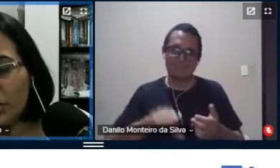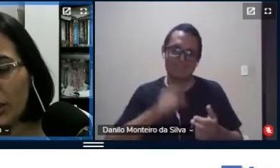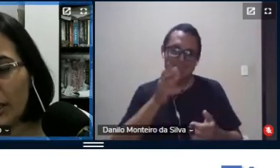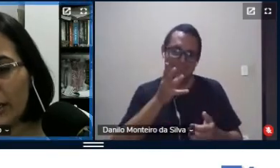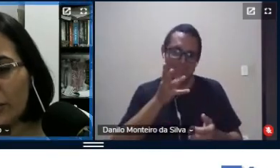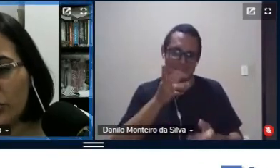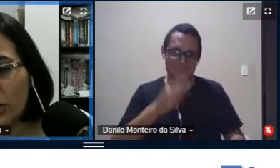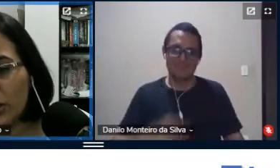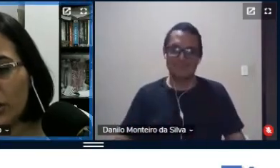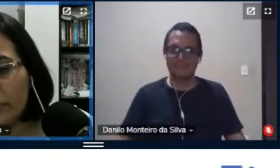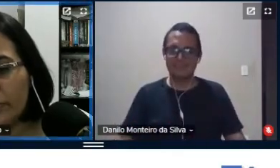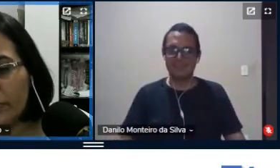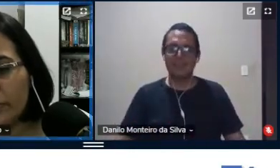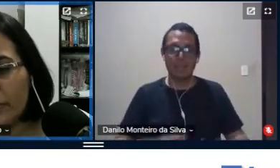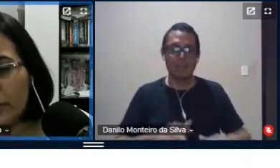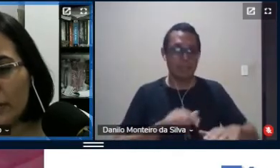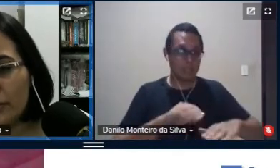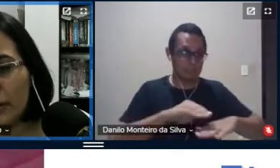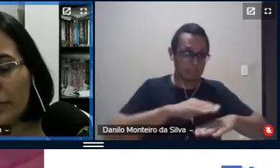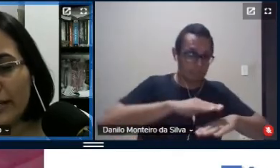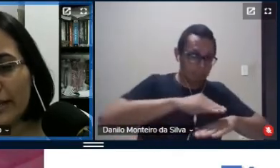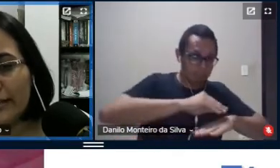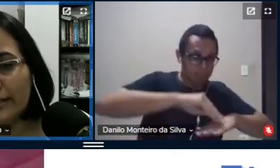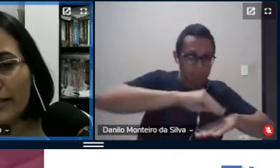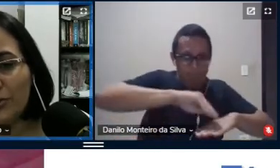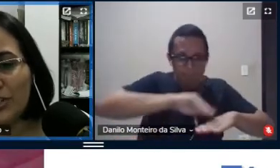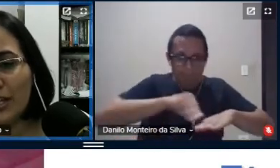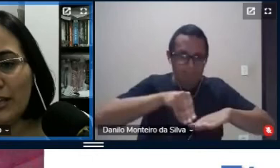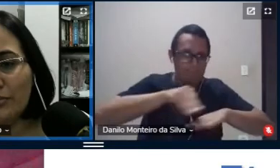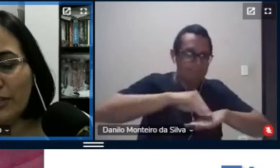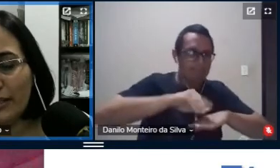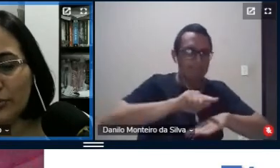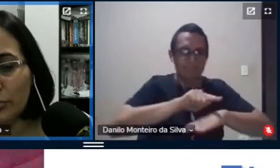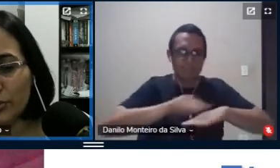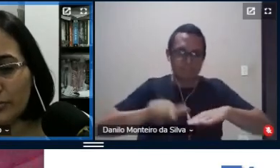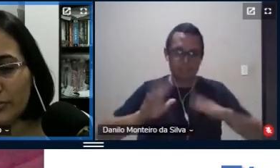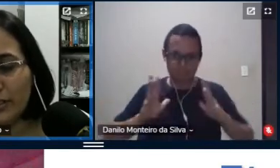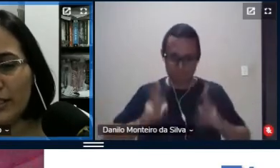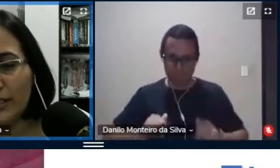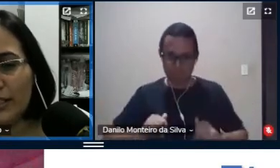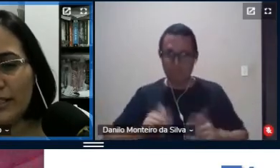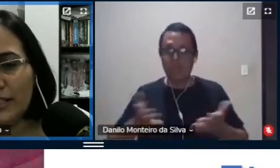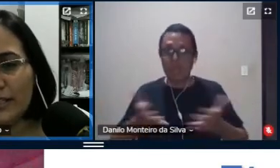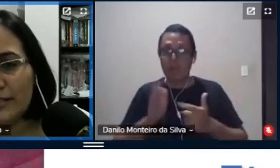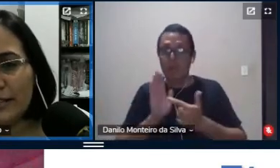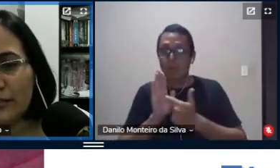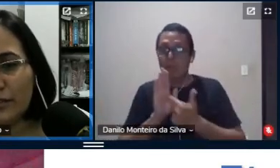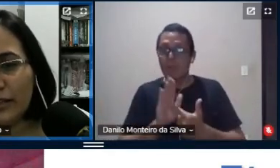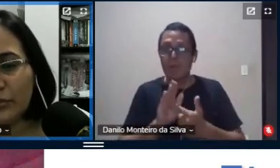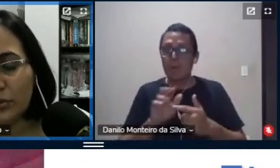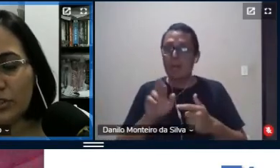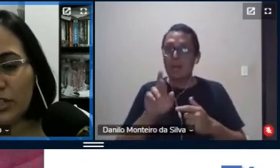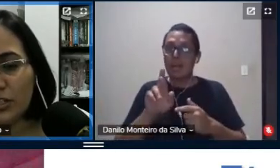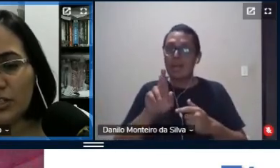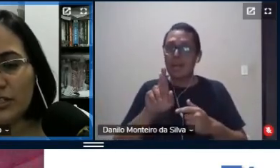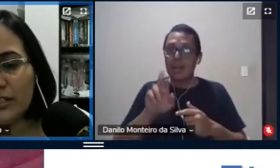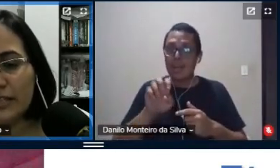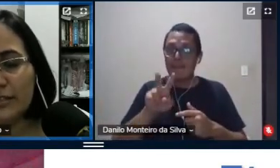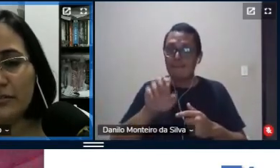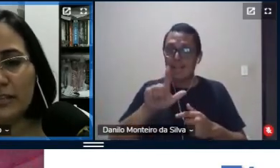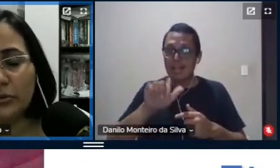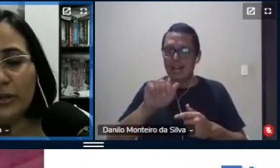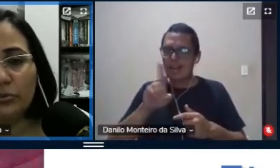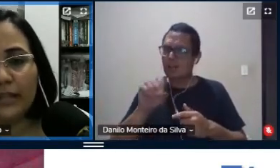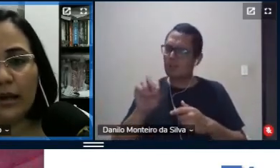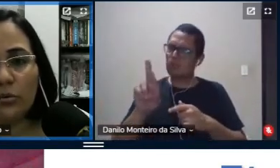Então, tirei aqui a sujeirinha, eu vou aplicar esse tal de revelador. O que é esse revelador, gente?